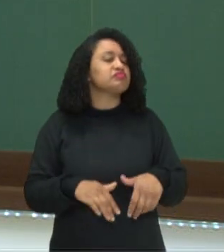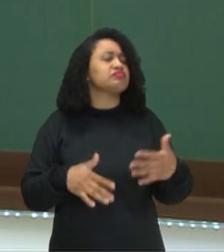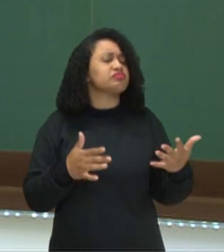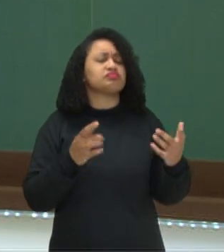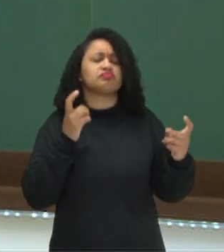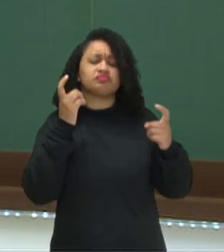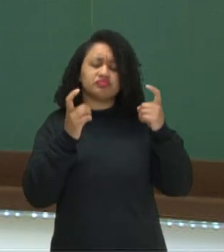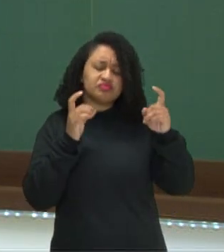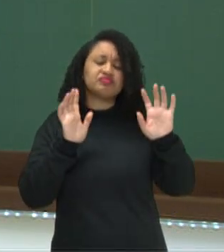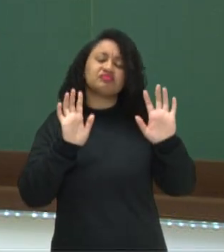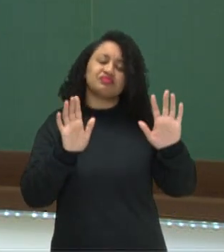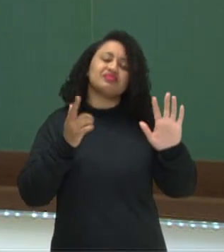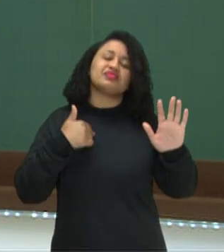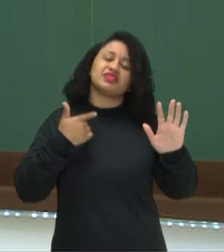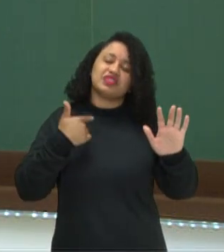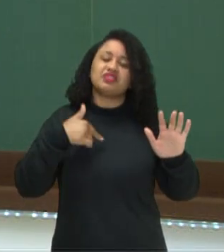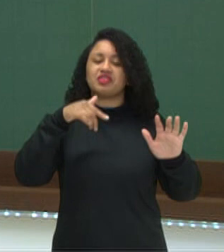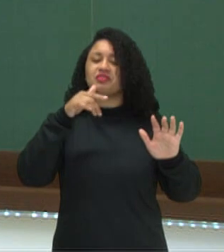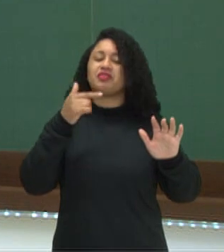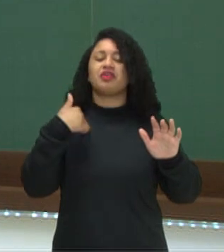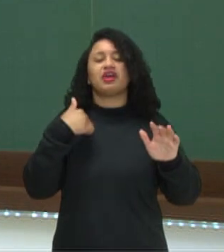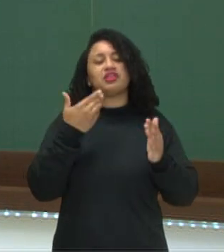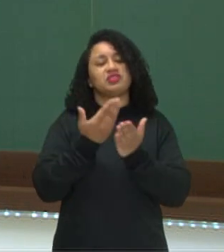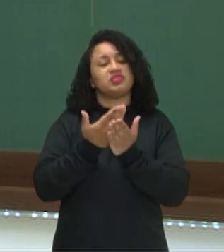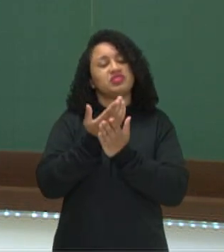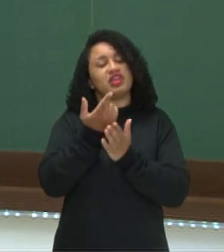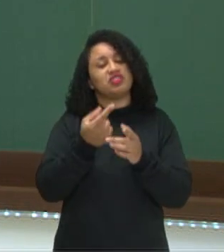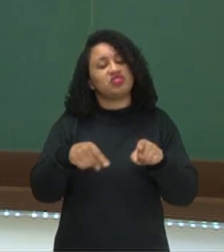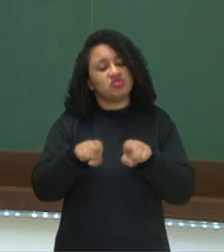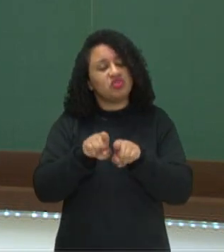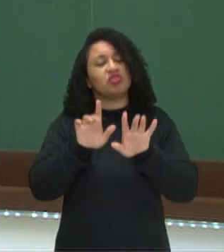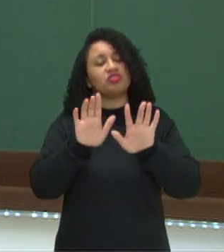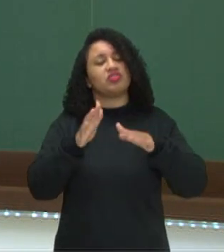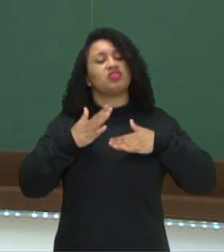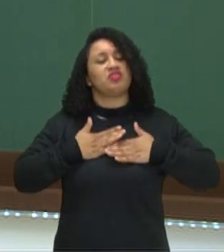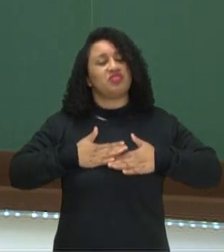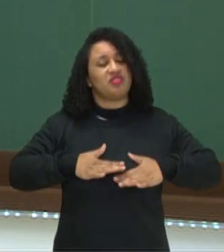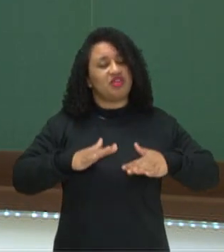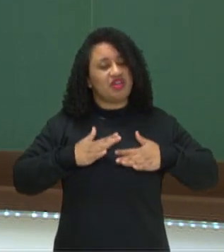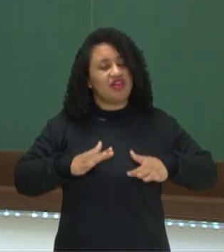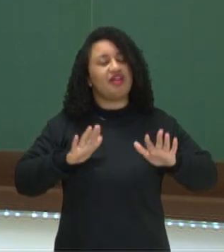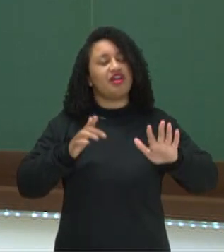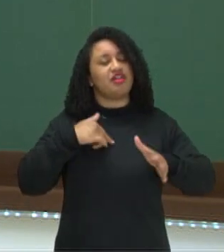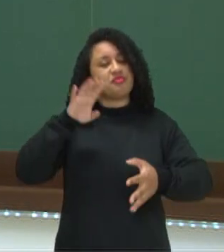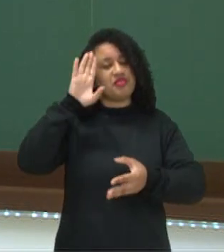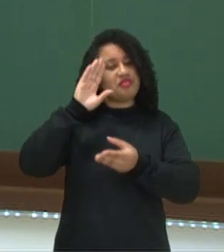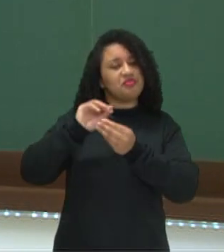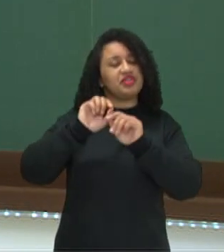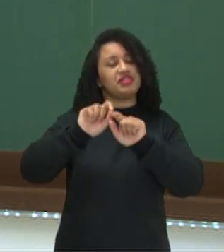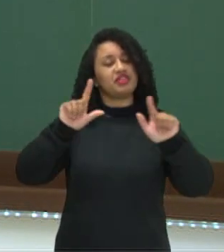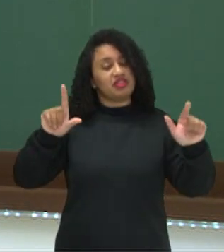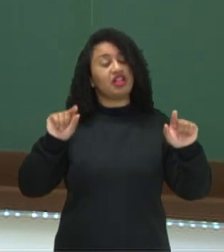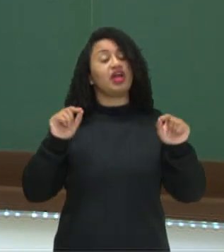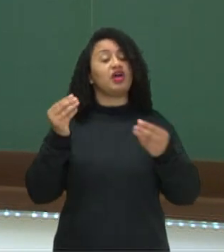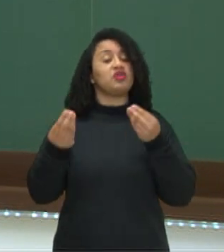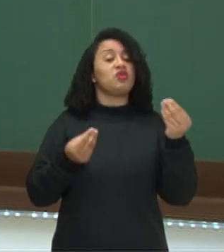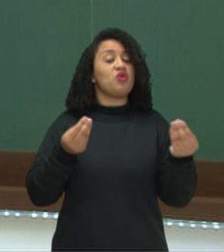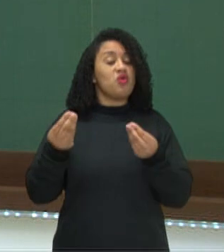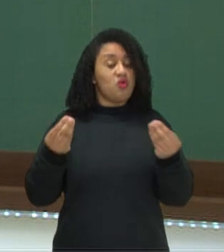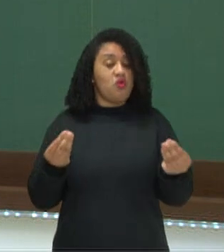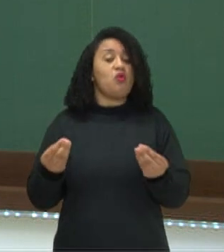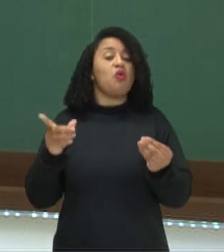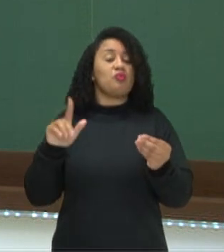preocupe, pessoal, nós vamos rever tudo isso devagar, com calma, entender certinho como que